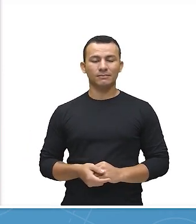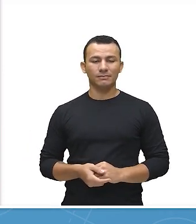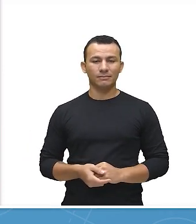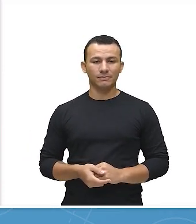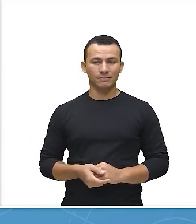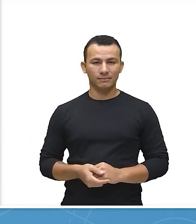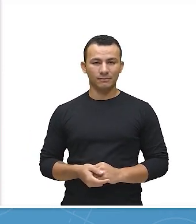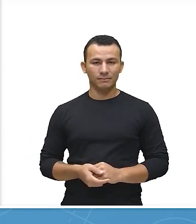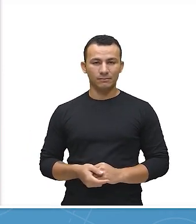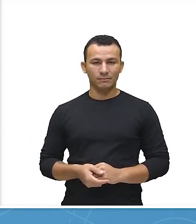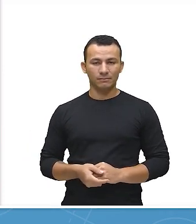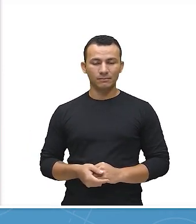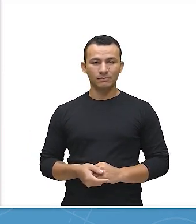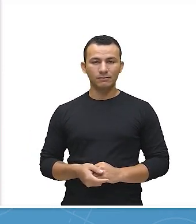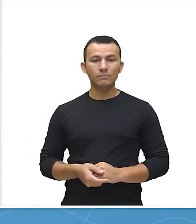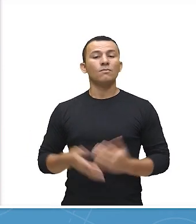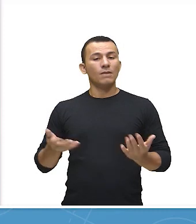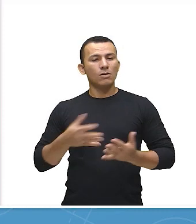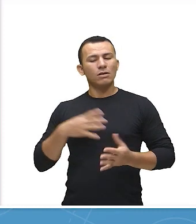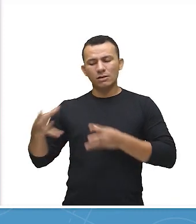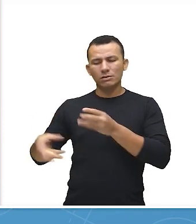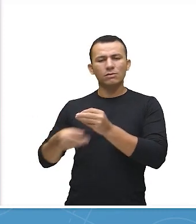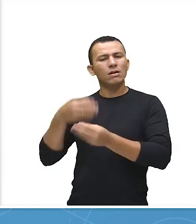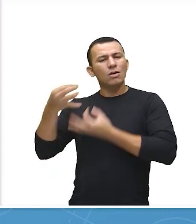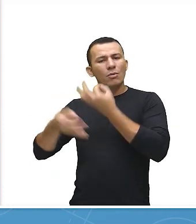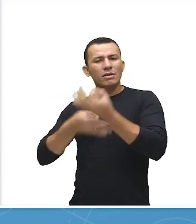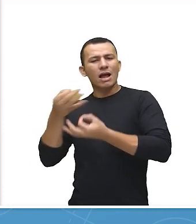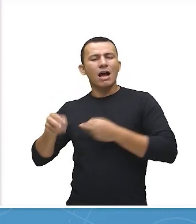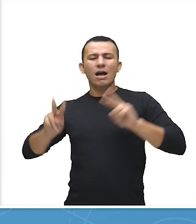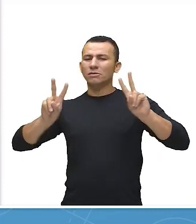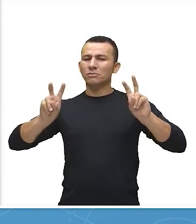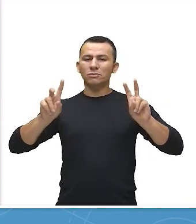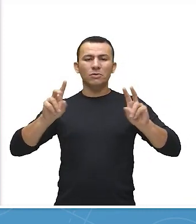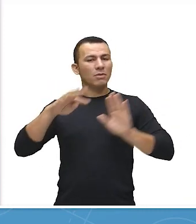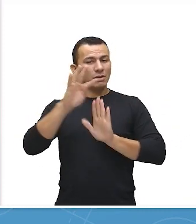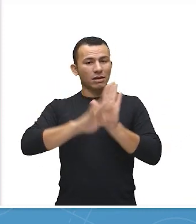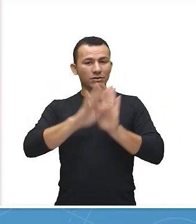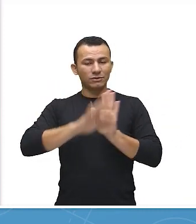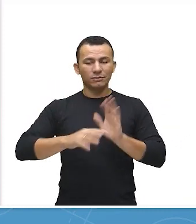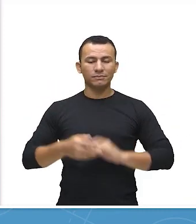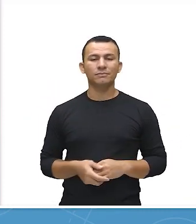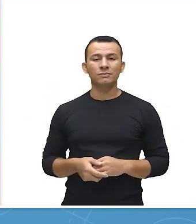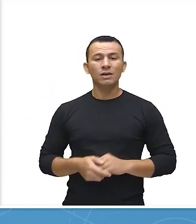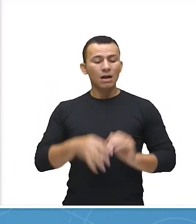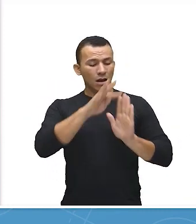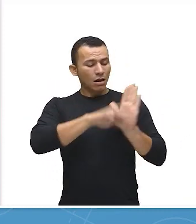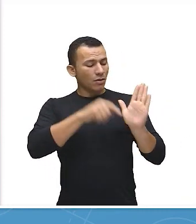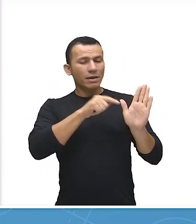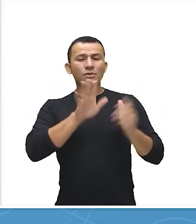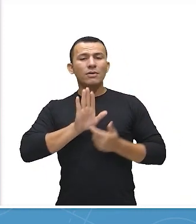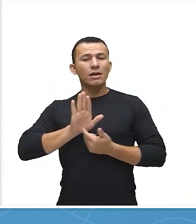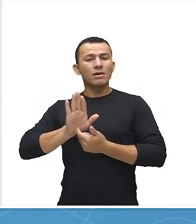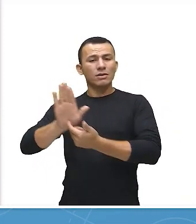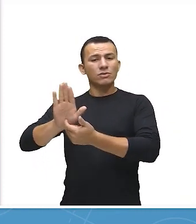para o nosso comentário, né? Temos aqui o comentário. O texto apresentado ele é um gênero textual instrutivo, pois ele